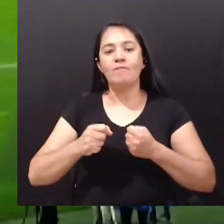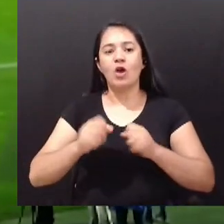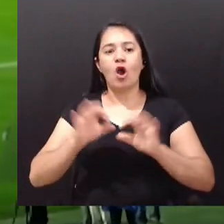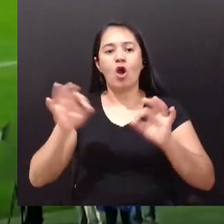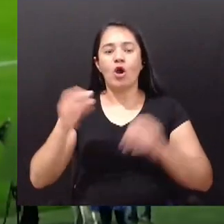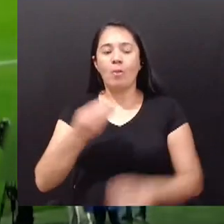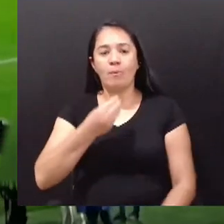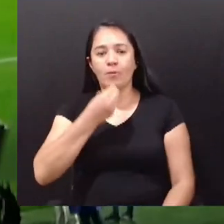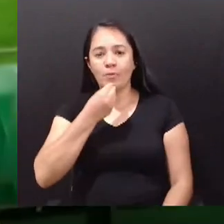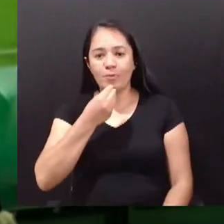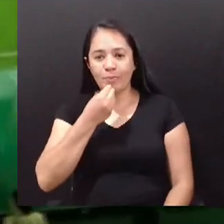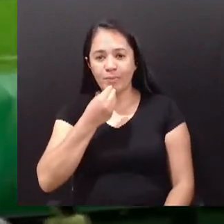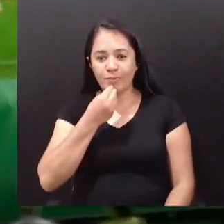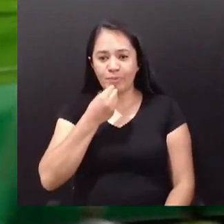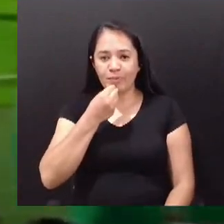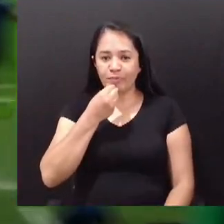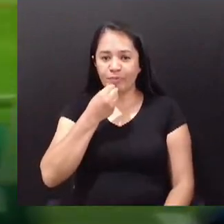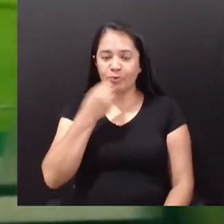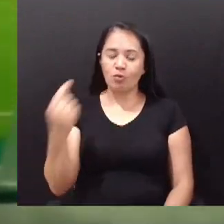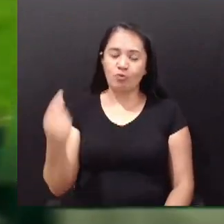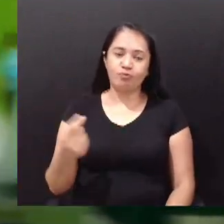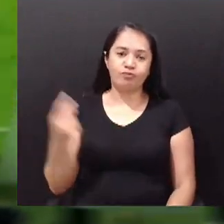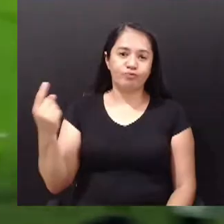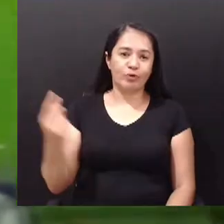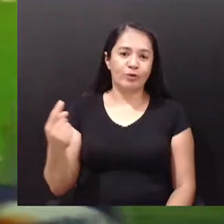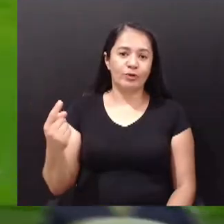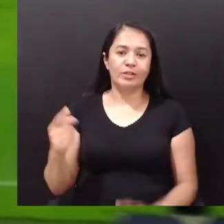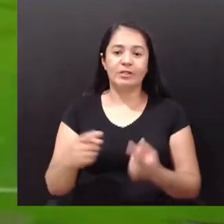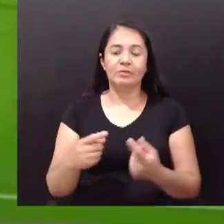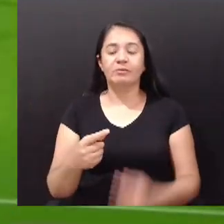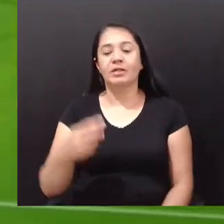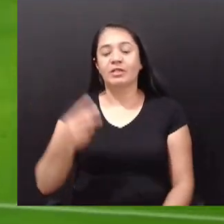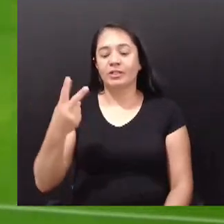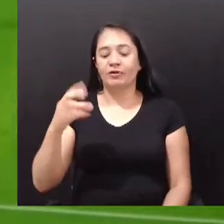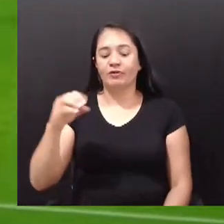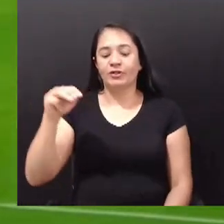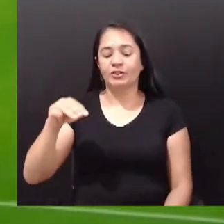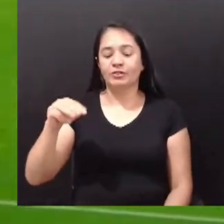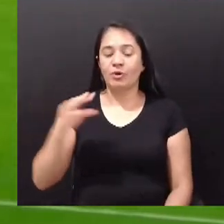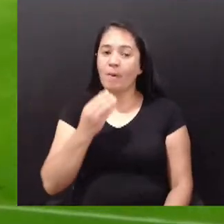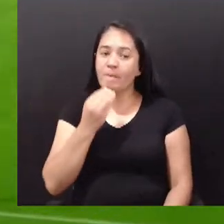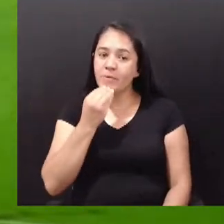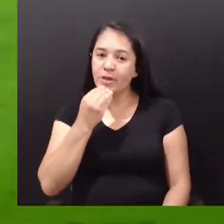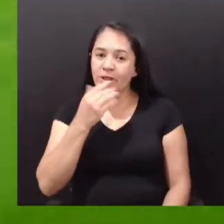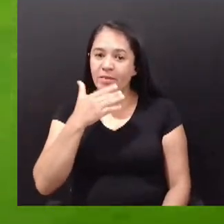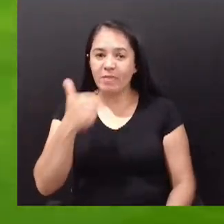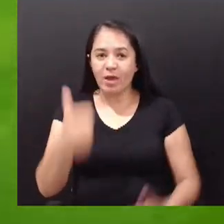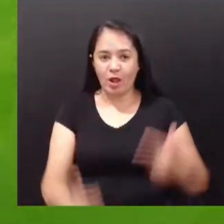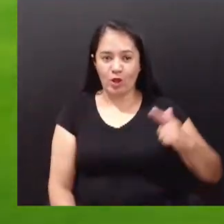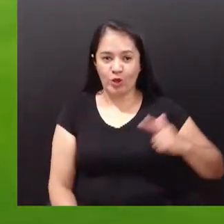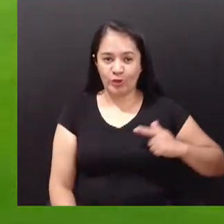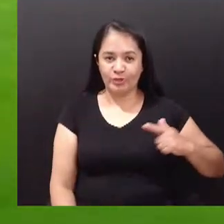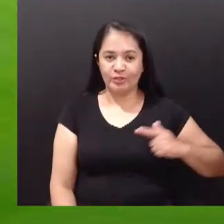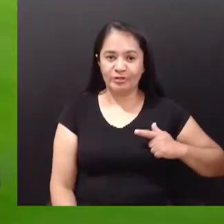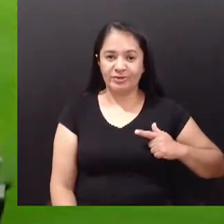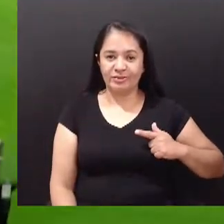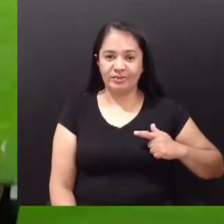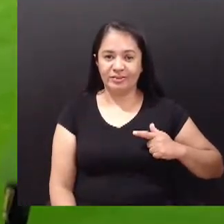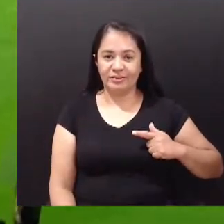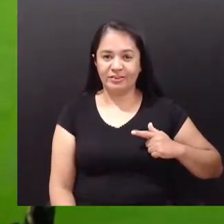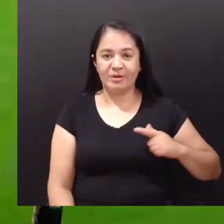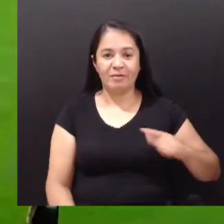oportunidade, isolou. Aos 20 minutos, a melhor oportunidade do Guarani, Gabriel Silva escapou da